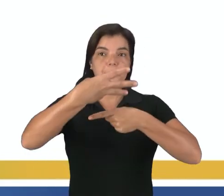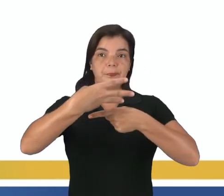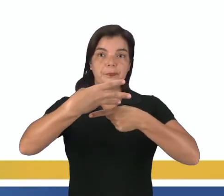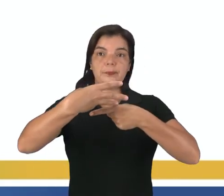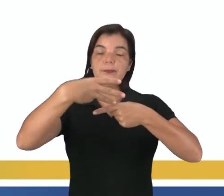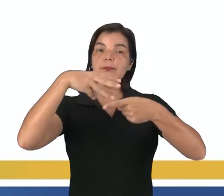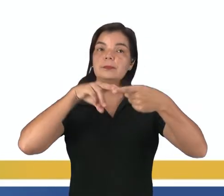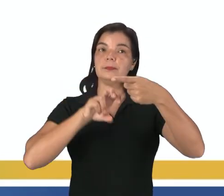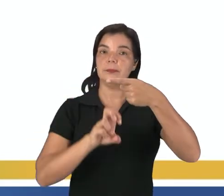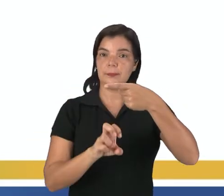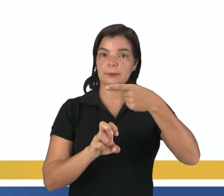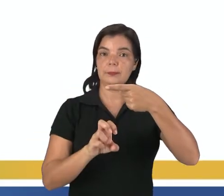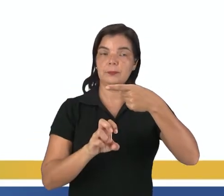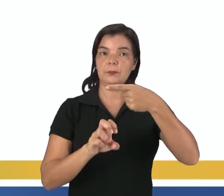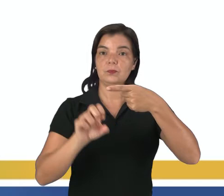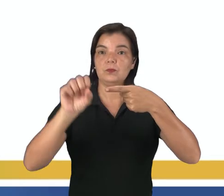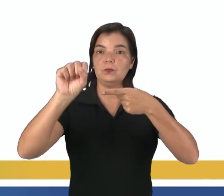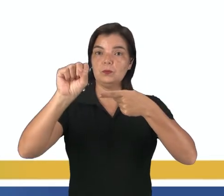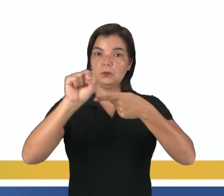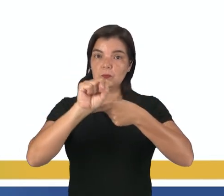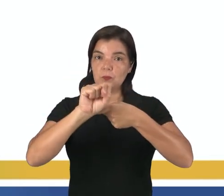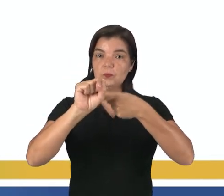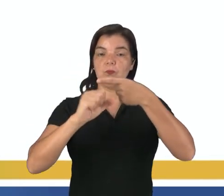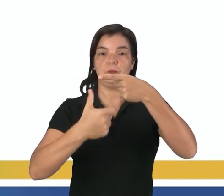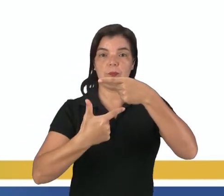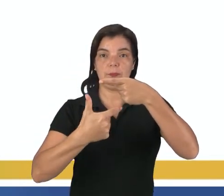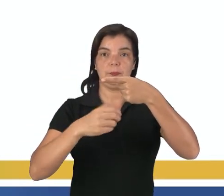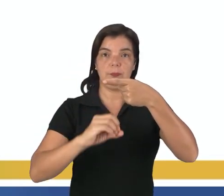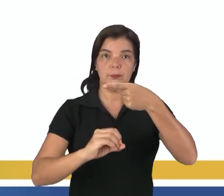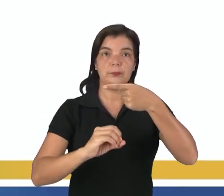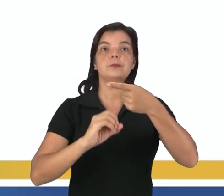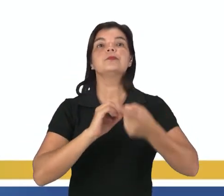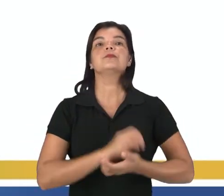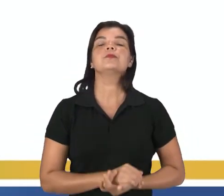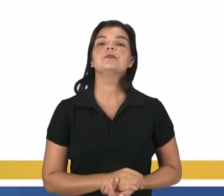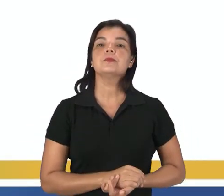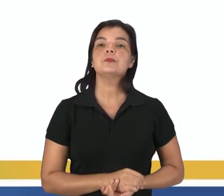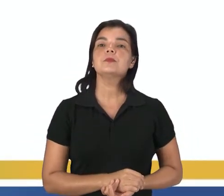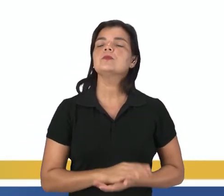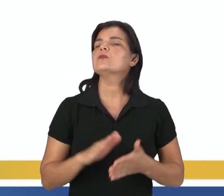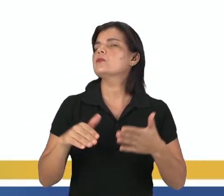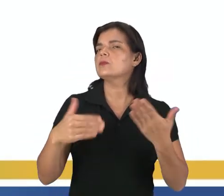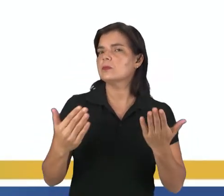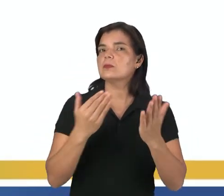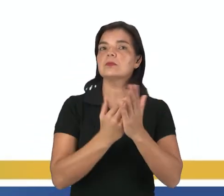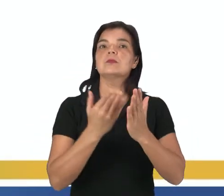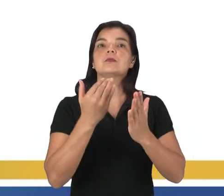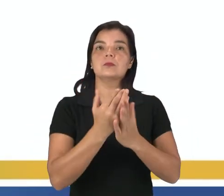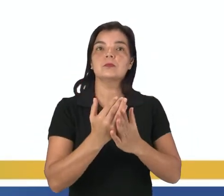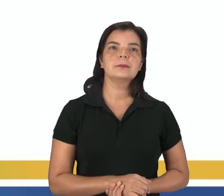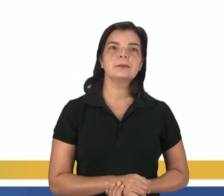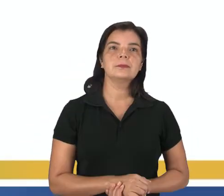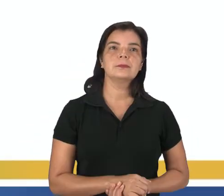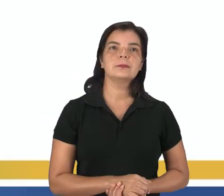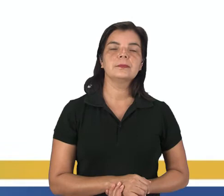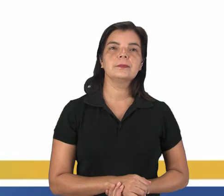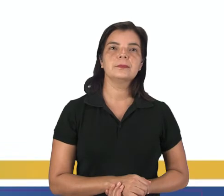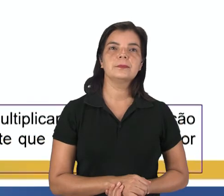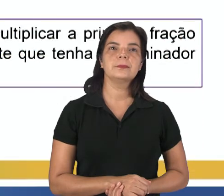as frações 3/5 e 8/10, né? Qual que é a maior fração?